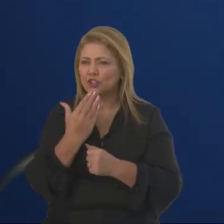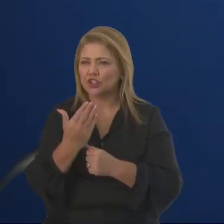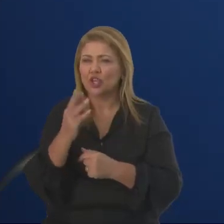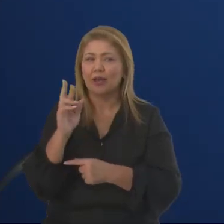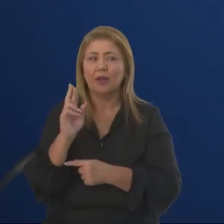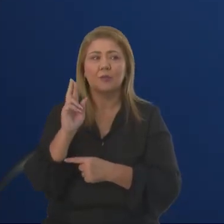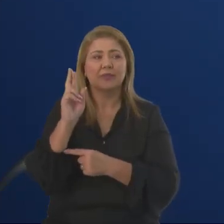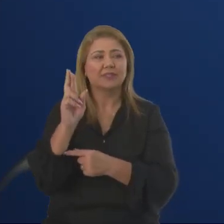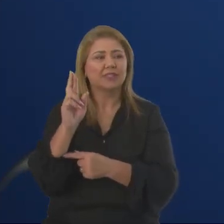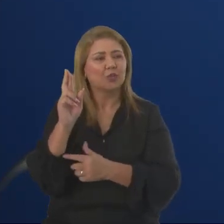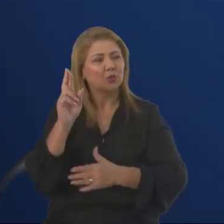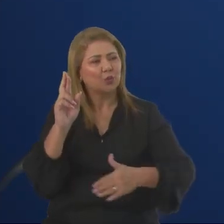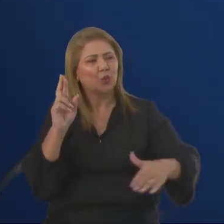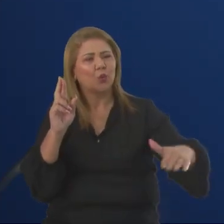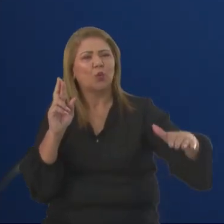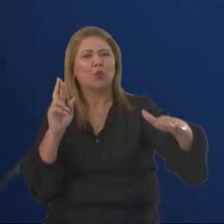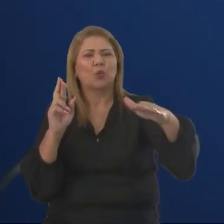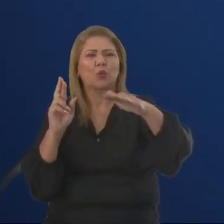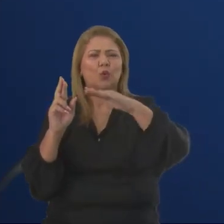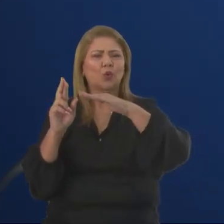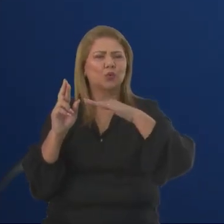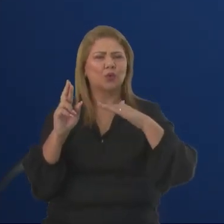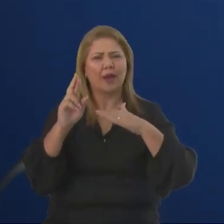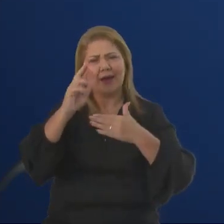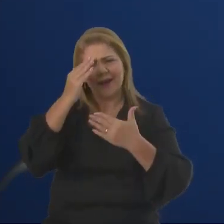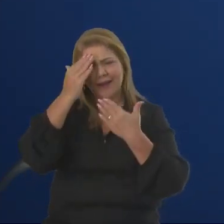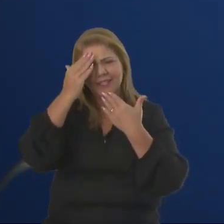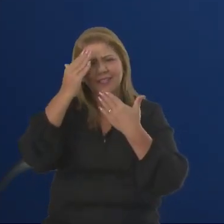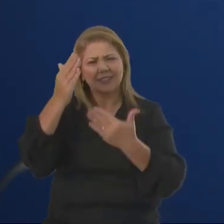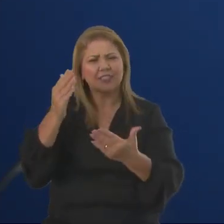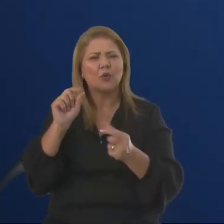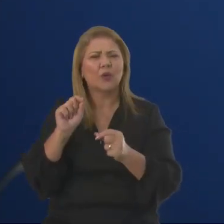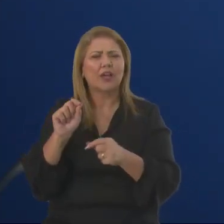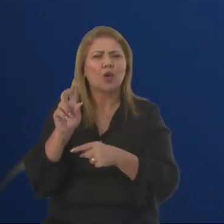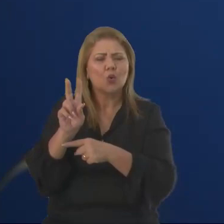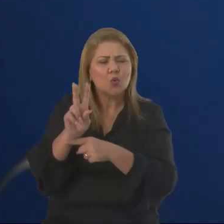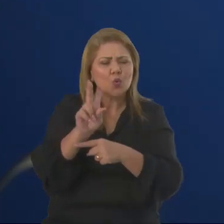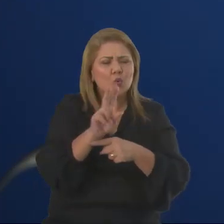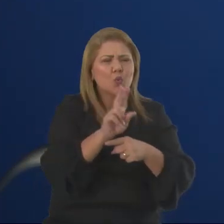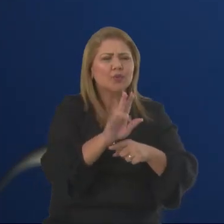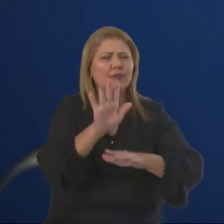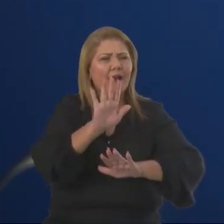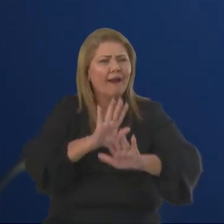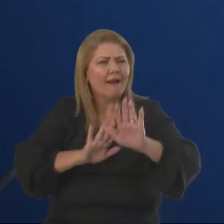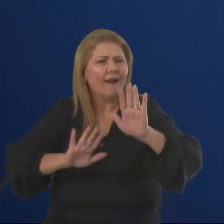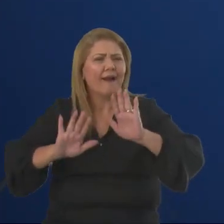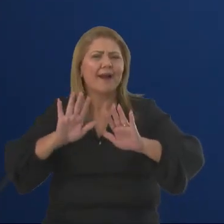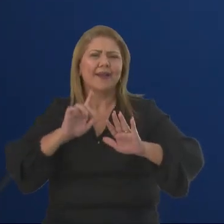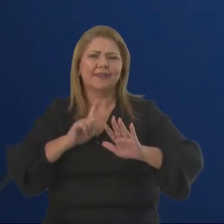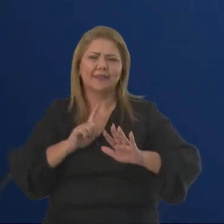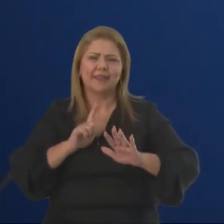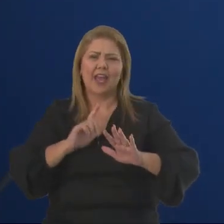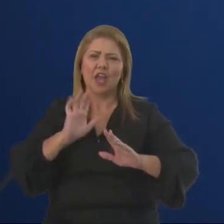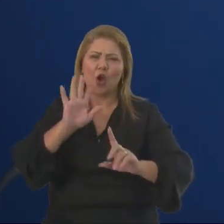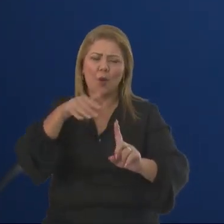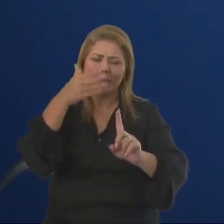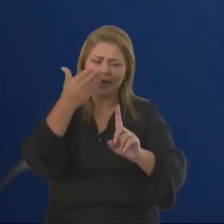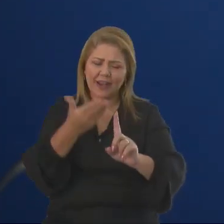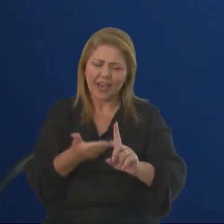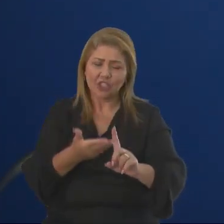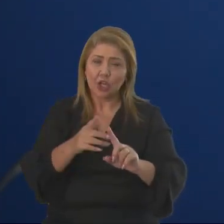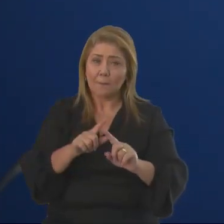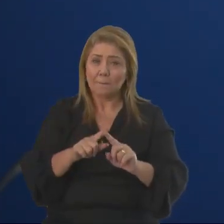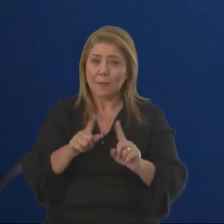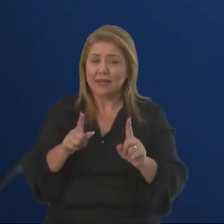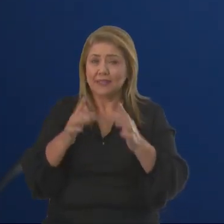todas e agradecer ao nosso tribunal por esse cuidado em nos homenagear, mas, sobretudo, pelo cuidado e